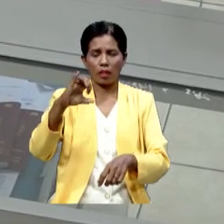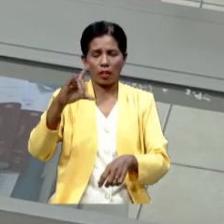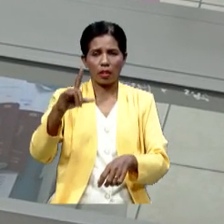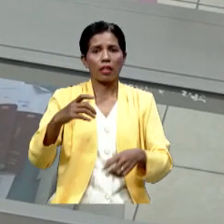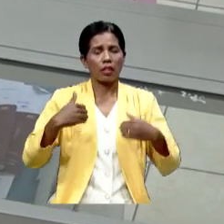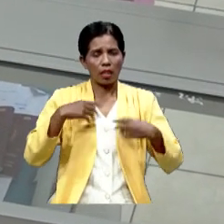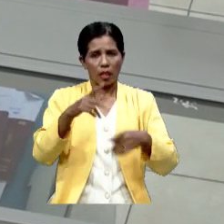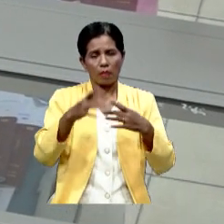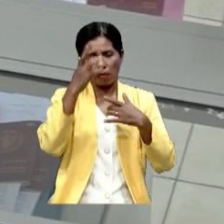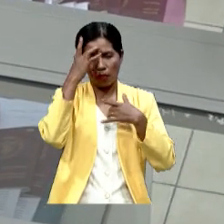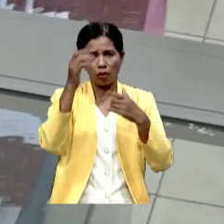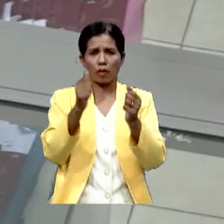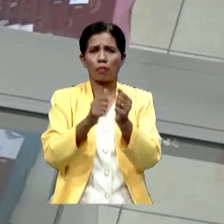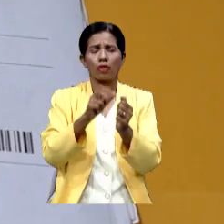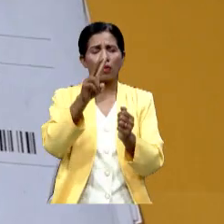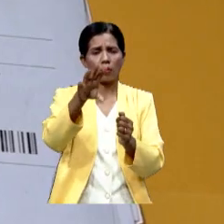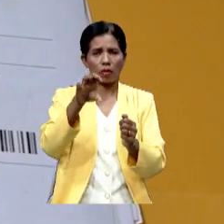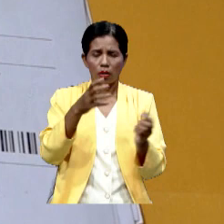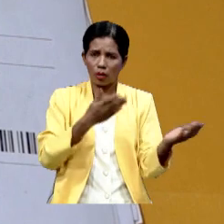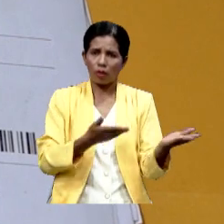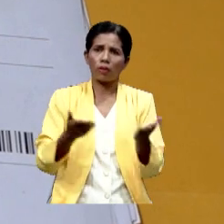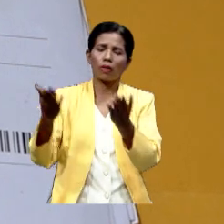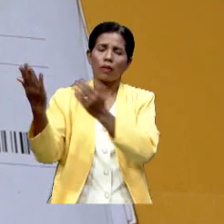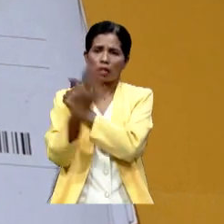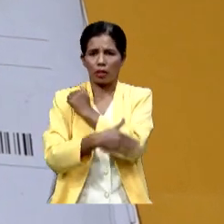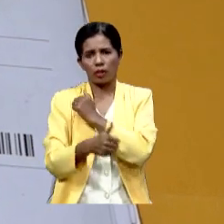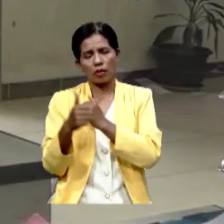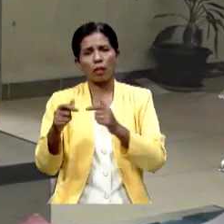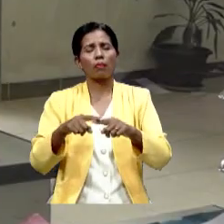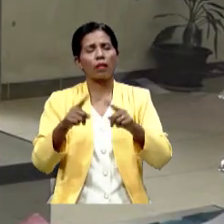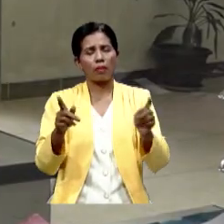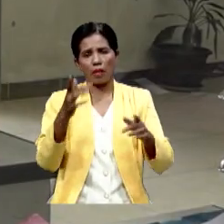atosrua recém macatuhalo transferência para Eliur, mas bem paciente